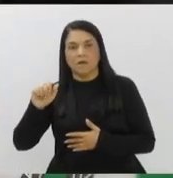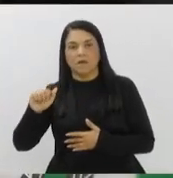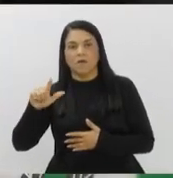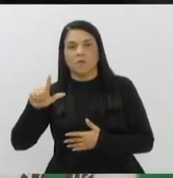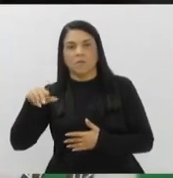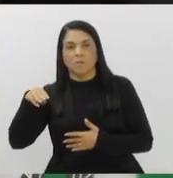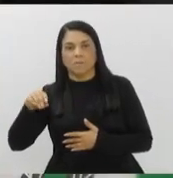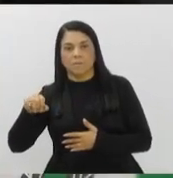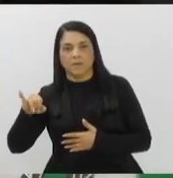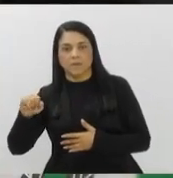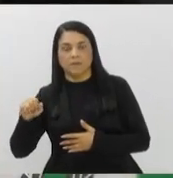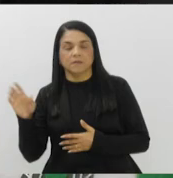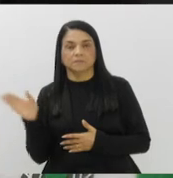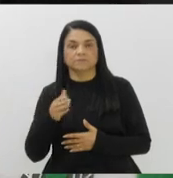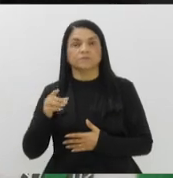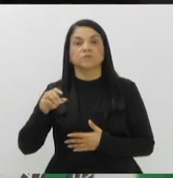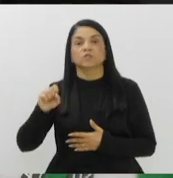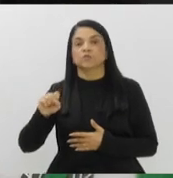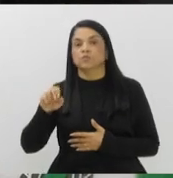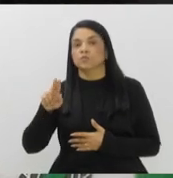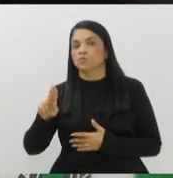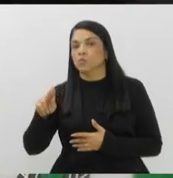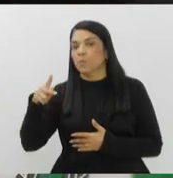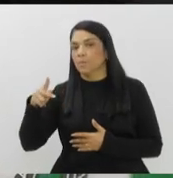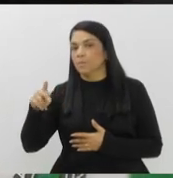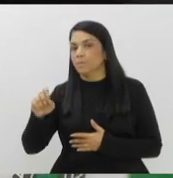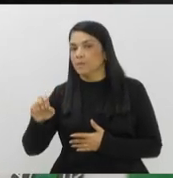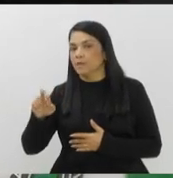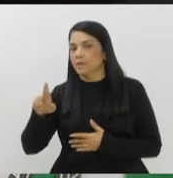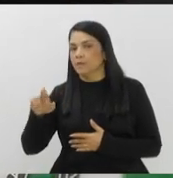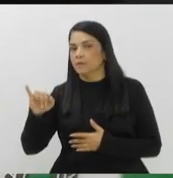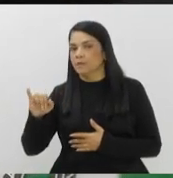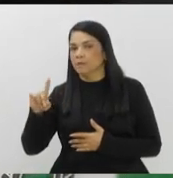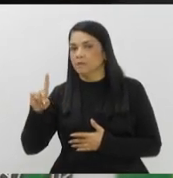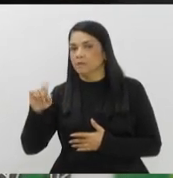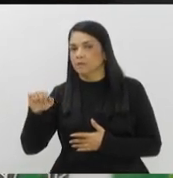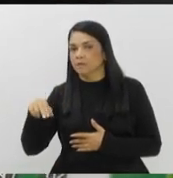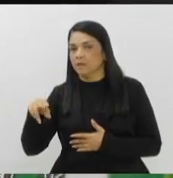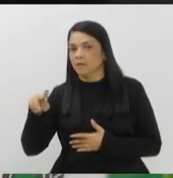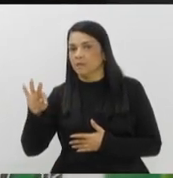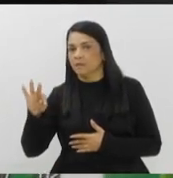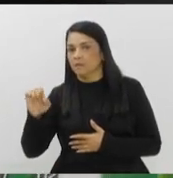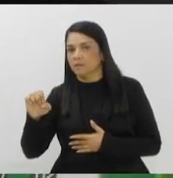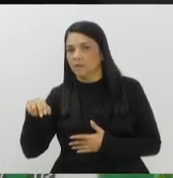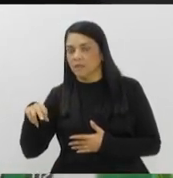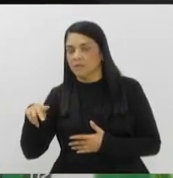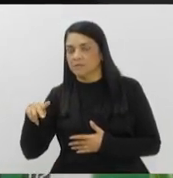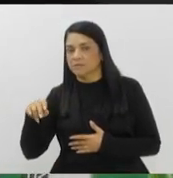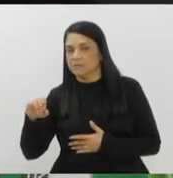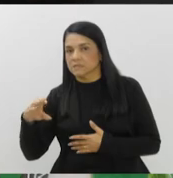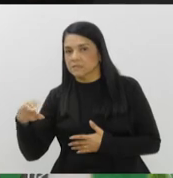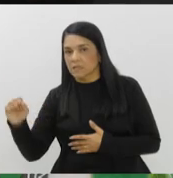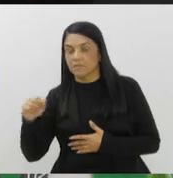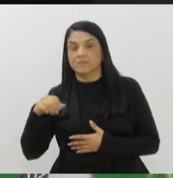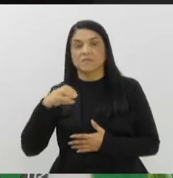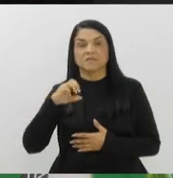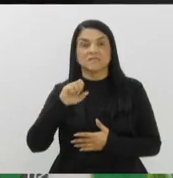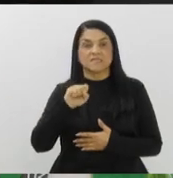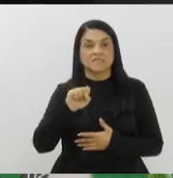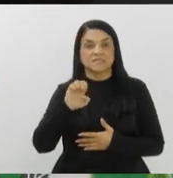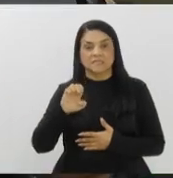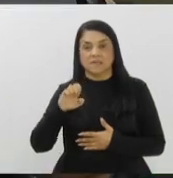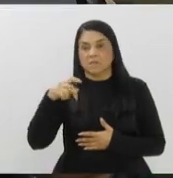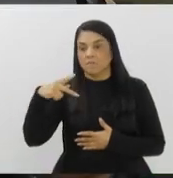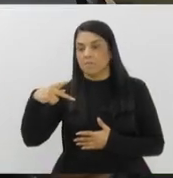da Superintendência de Planejamento Estratégico, SUPCEPLAG. A senhora tem 5 minutos.